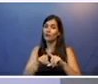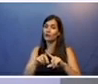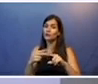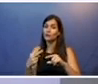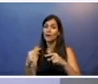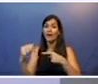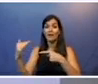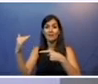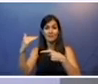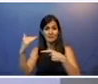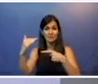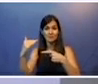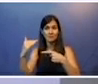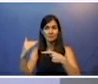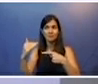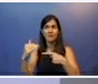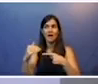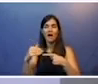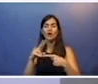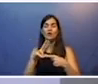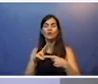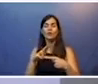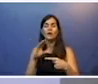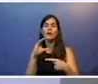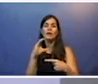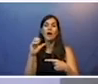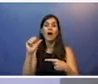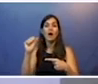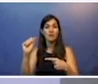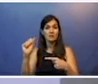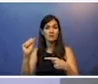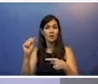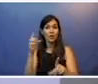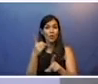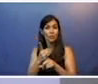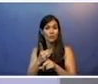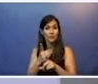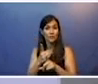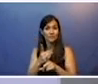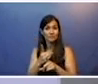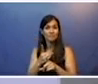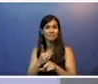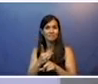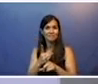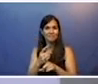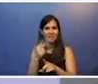Assim eu consigo achar o valor do cateto adjacente. Perceberam aqui na fórmula? Ó?